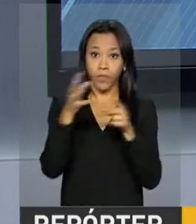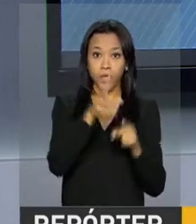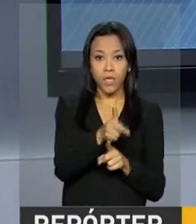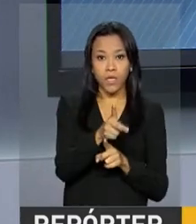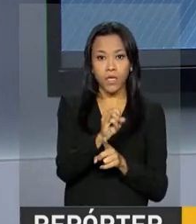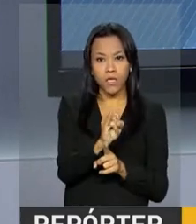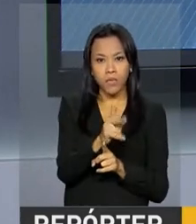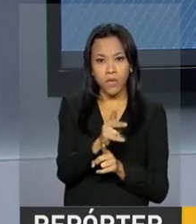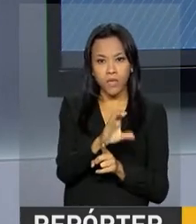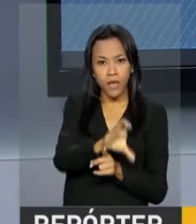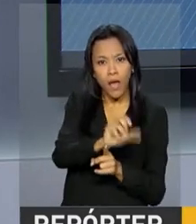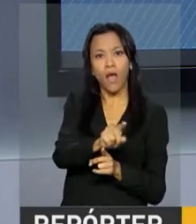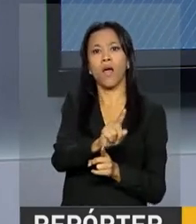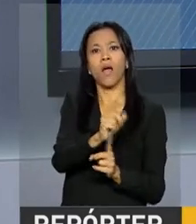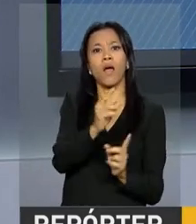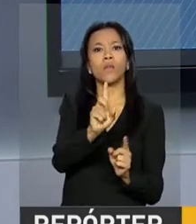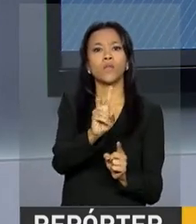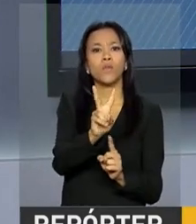meses foi para